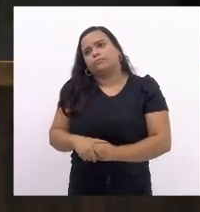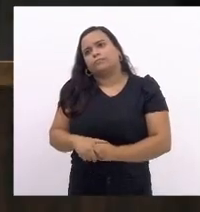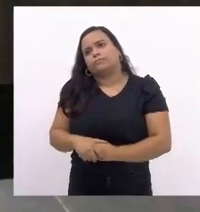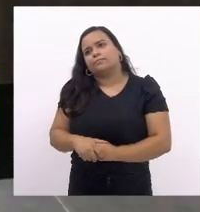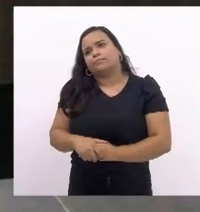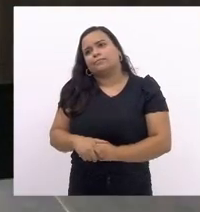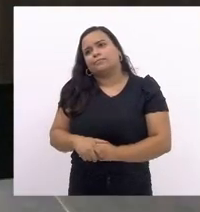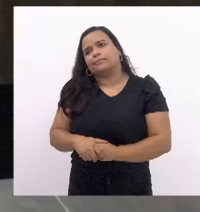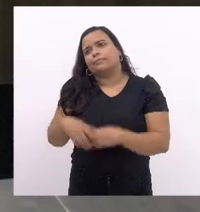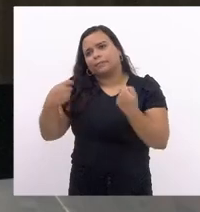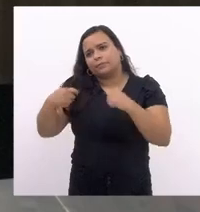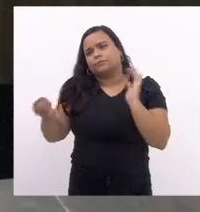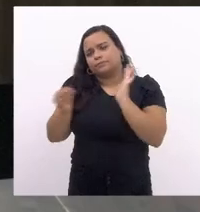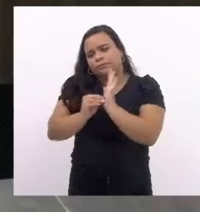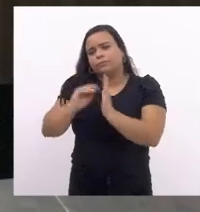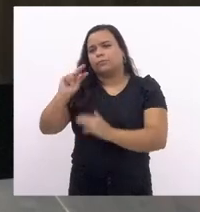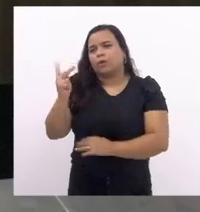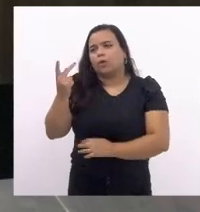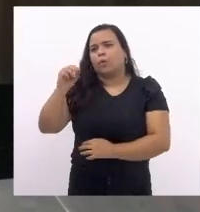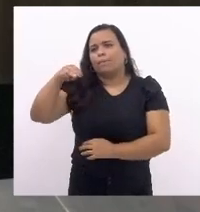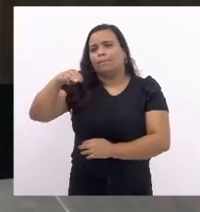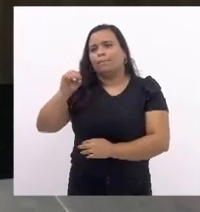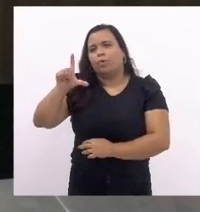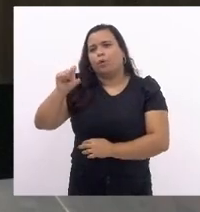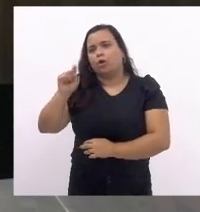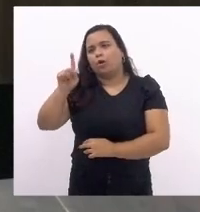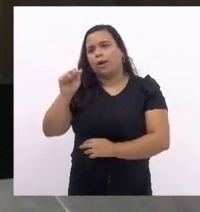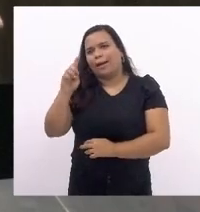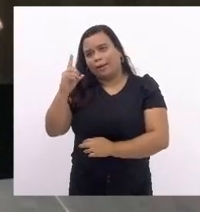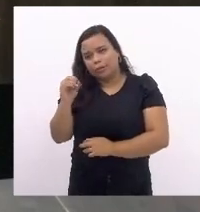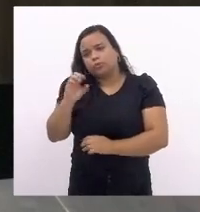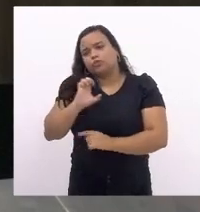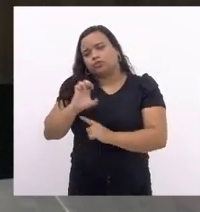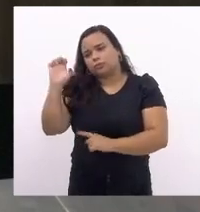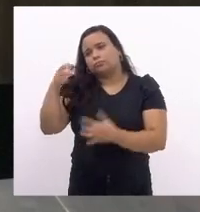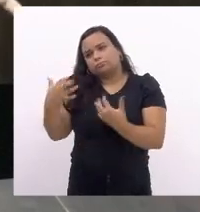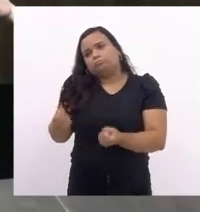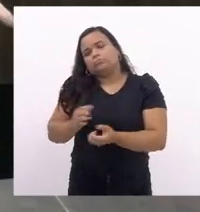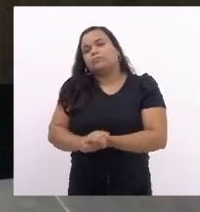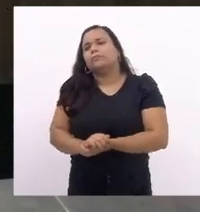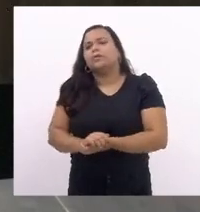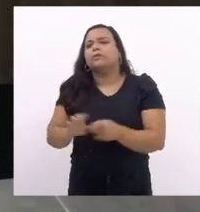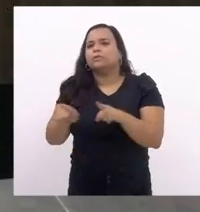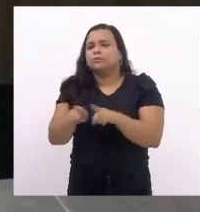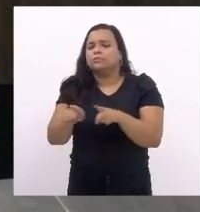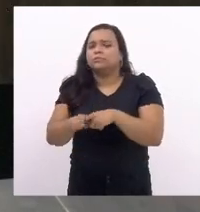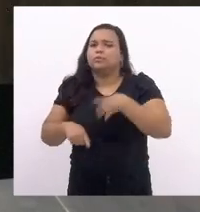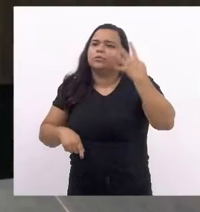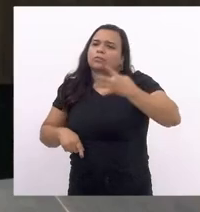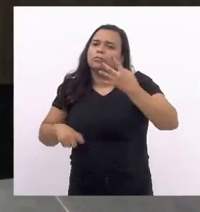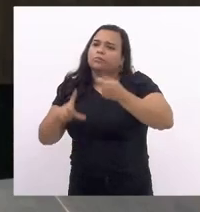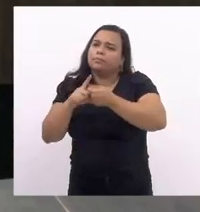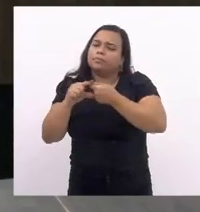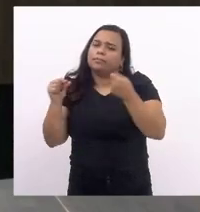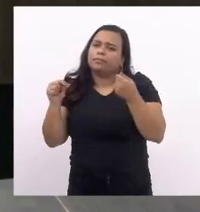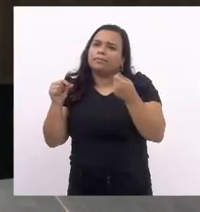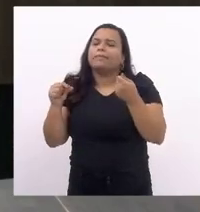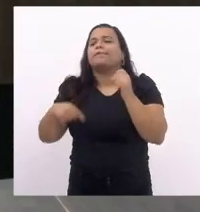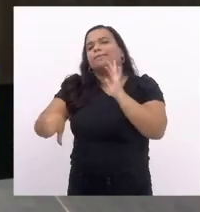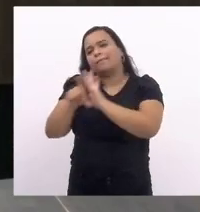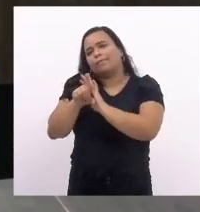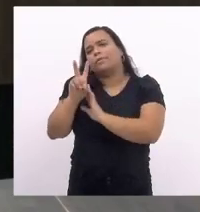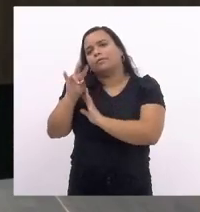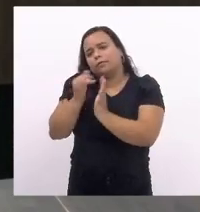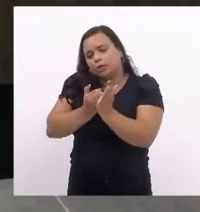Estado. Sim, homologado pelo Estado. E, evidentemente, que o 4º artigo, esta lei entrará em vigor na data da